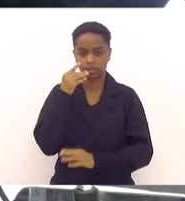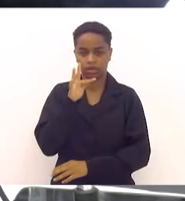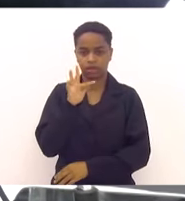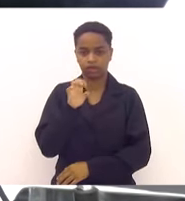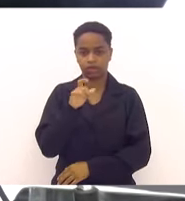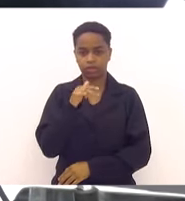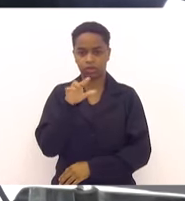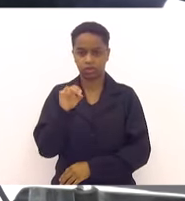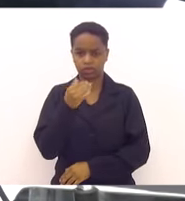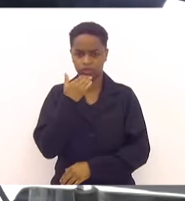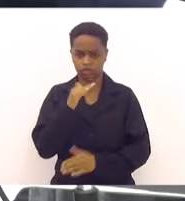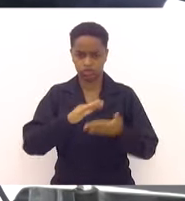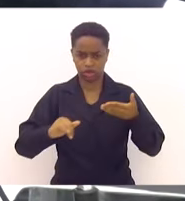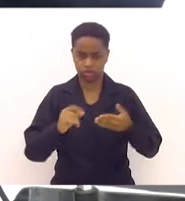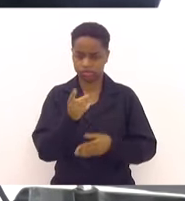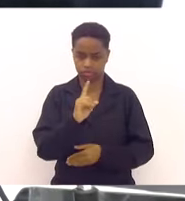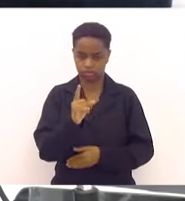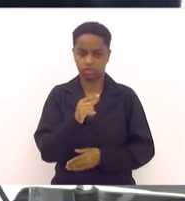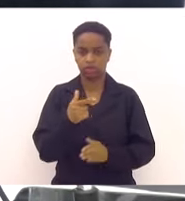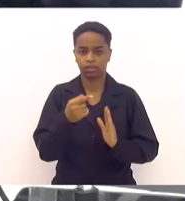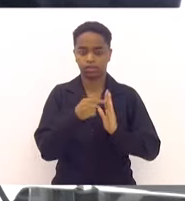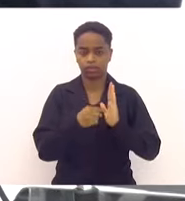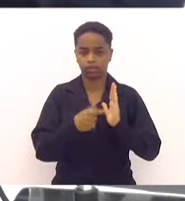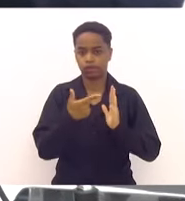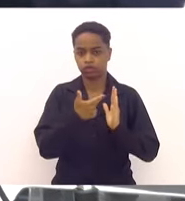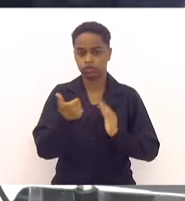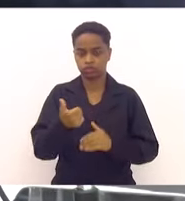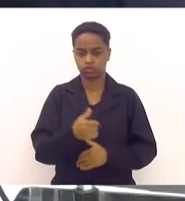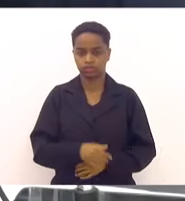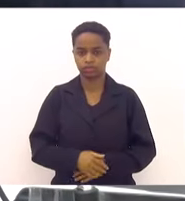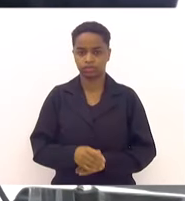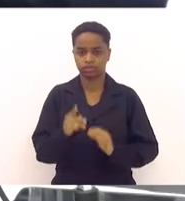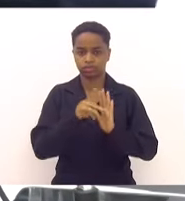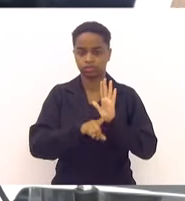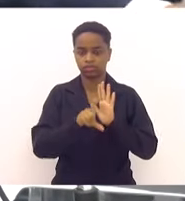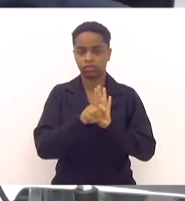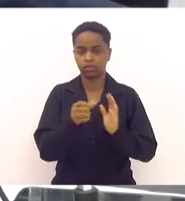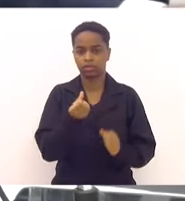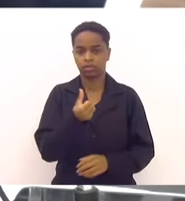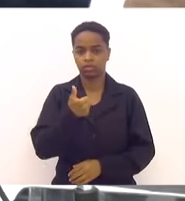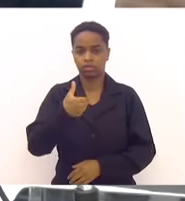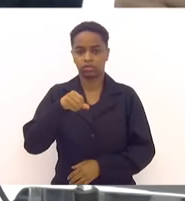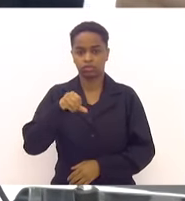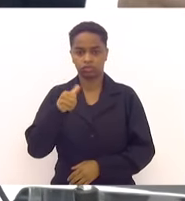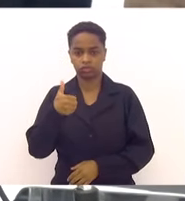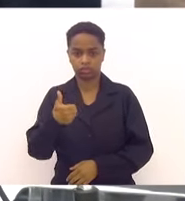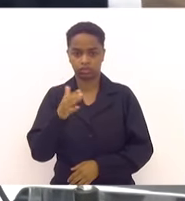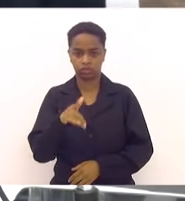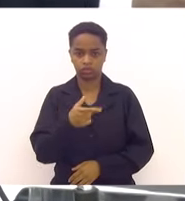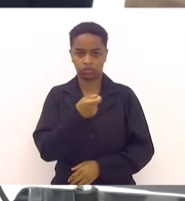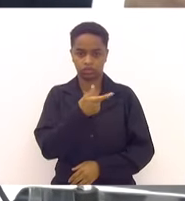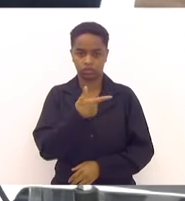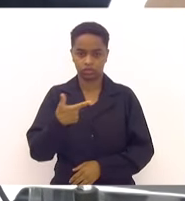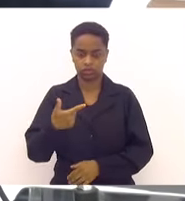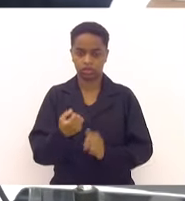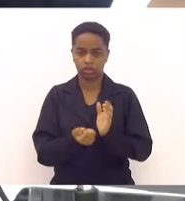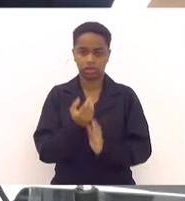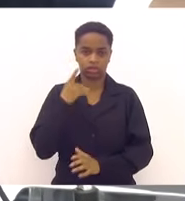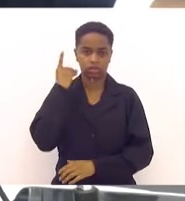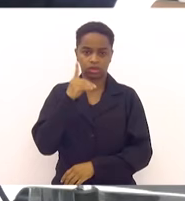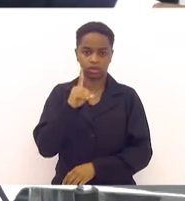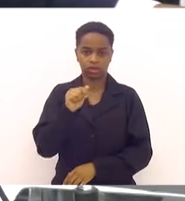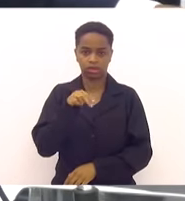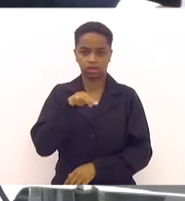para retirar, não? 21 da pauta. Projeto de lei 6191 de 2022, de autoria da deputada Dani